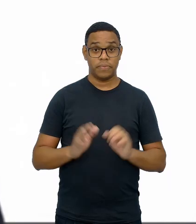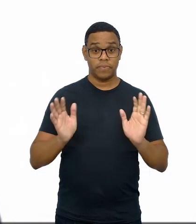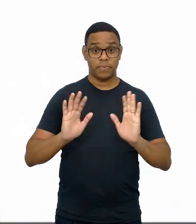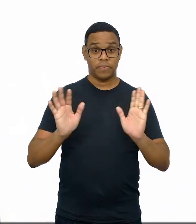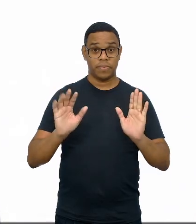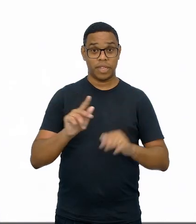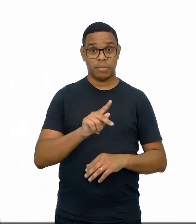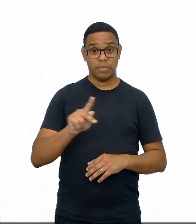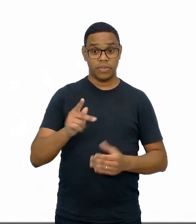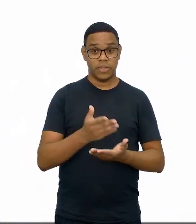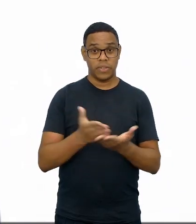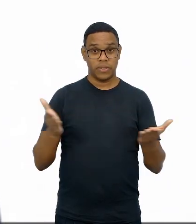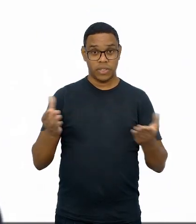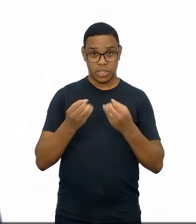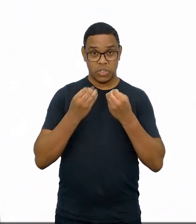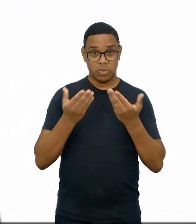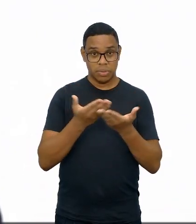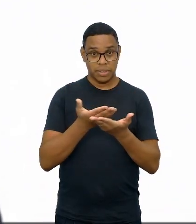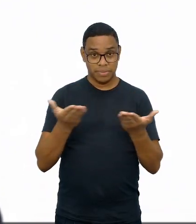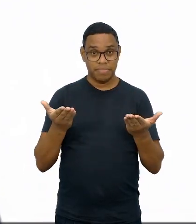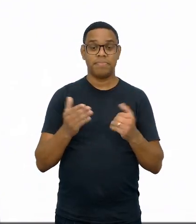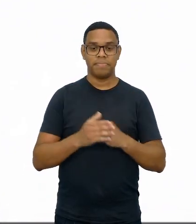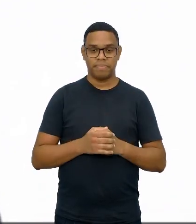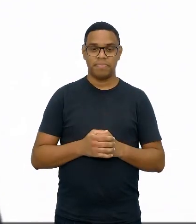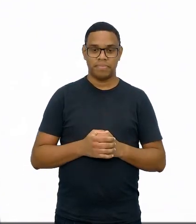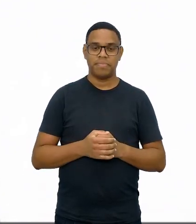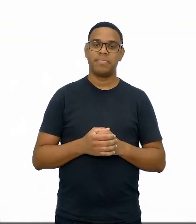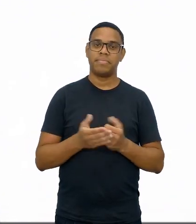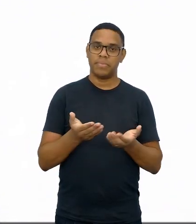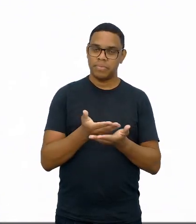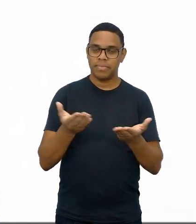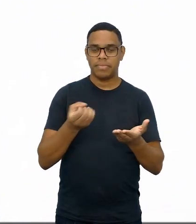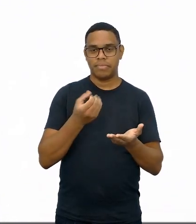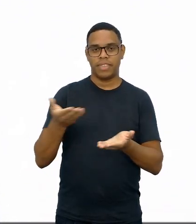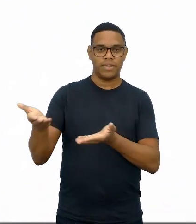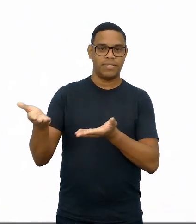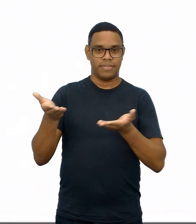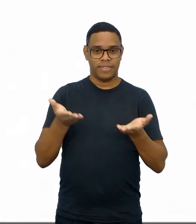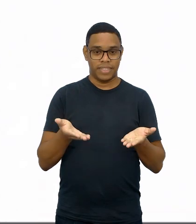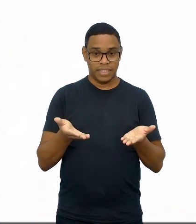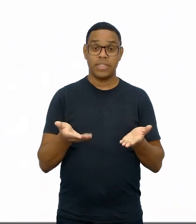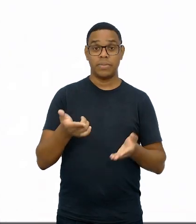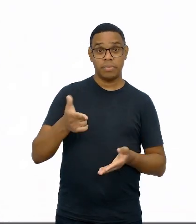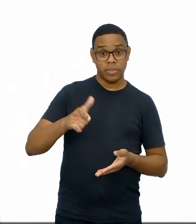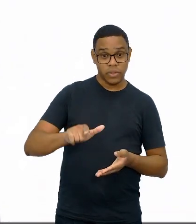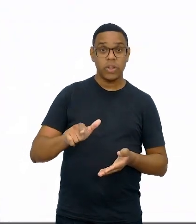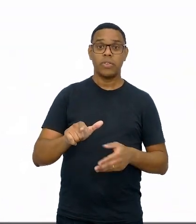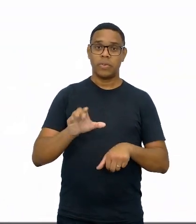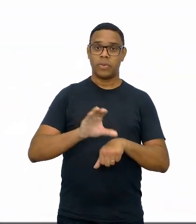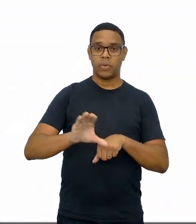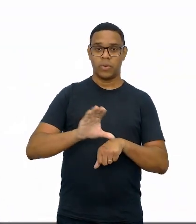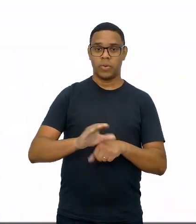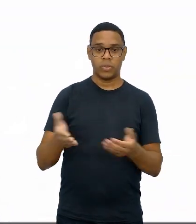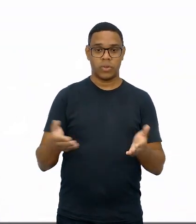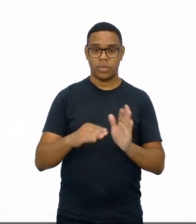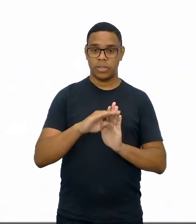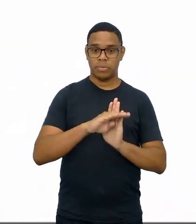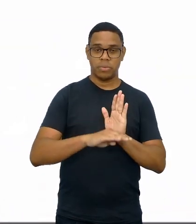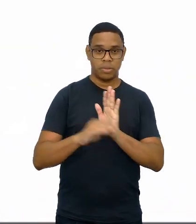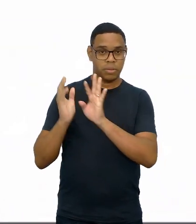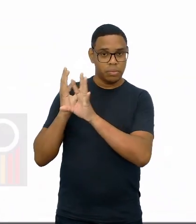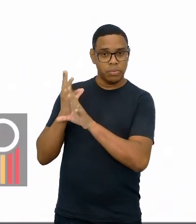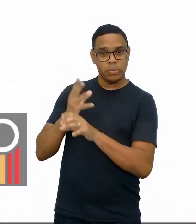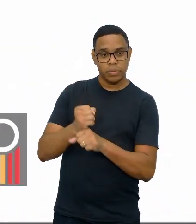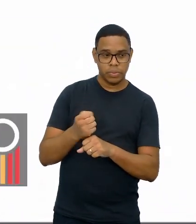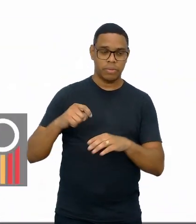Olá, professores, tudo bem com vocês? Sejam todos e todas bem-vindos a mais uma formação do Programa de Recuperação